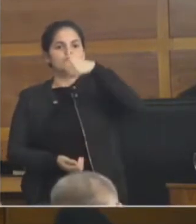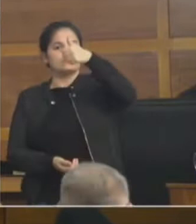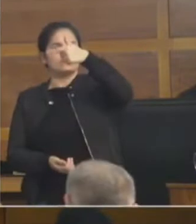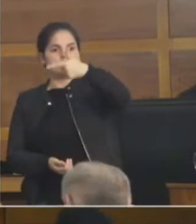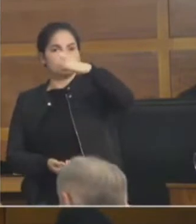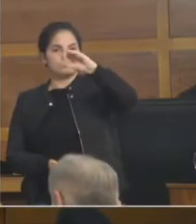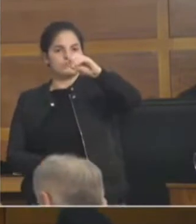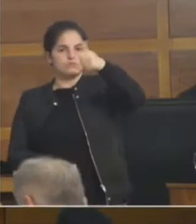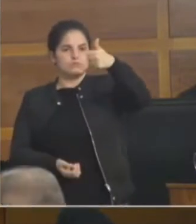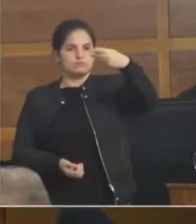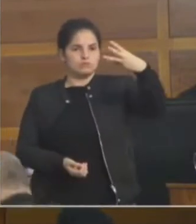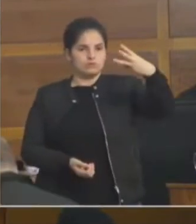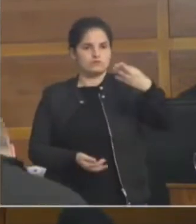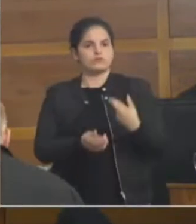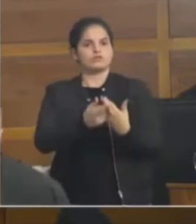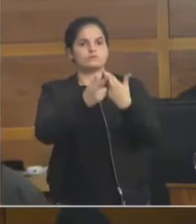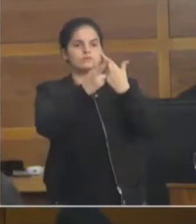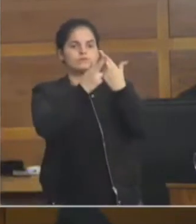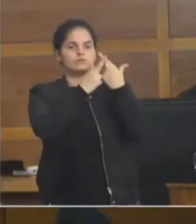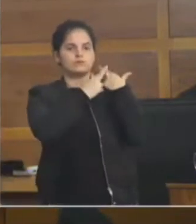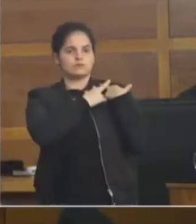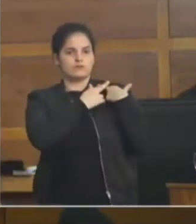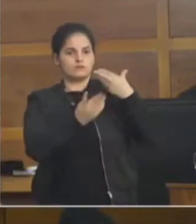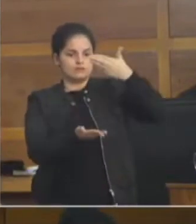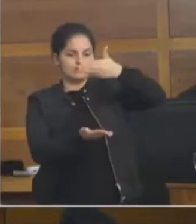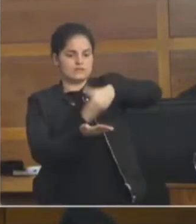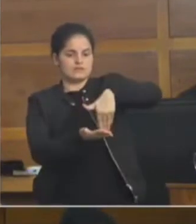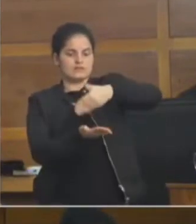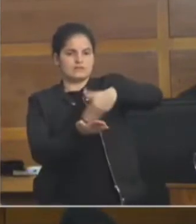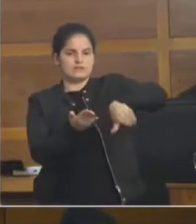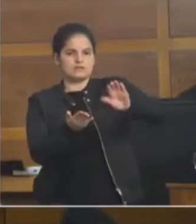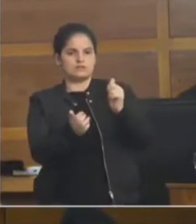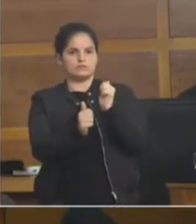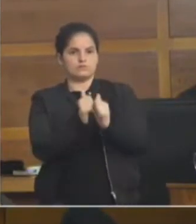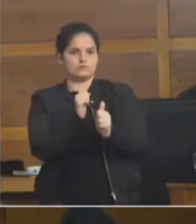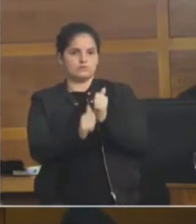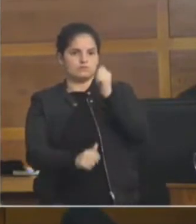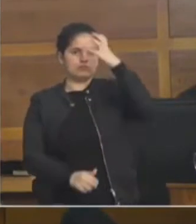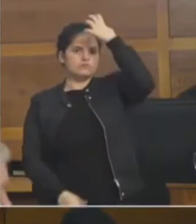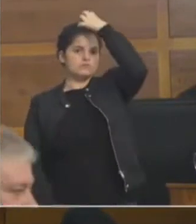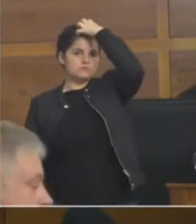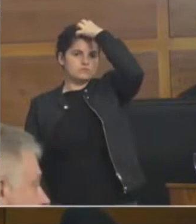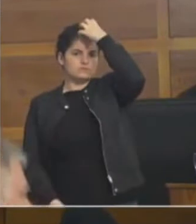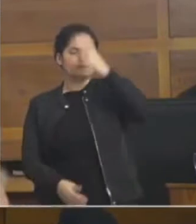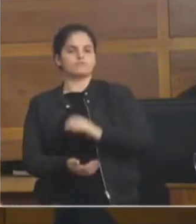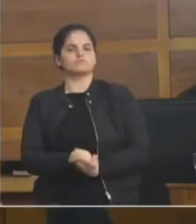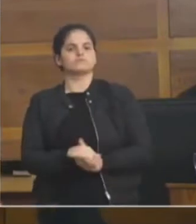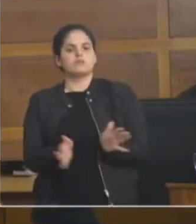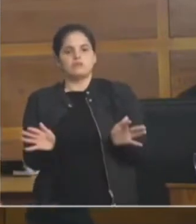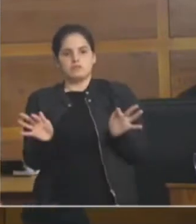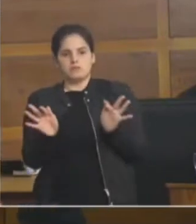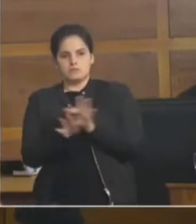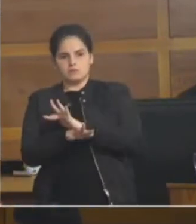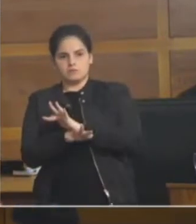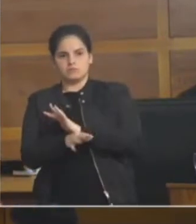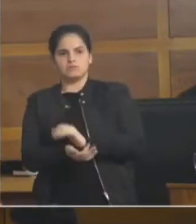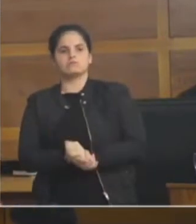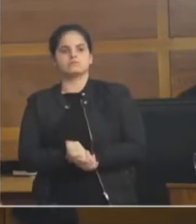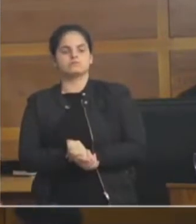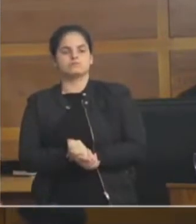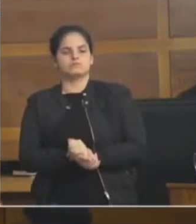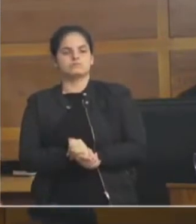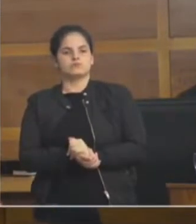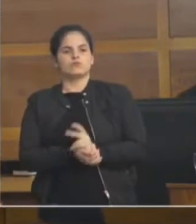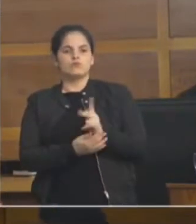teve a responsabilidade de ser secretário de esporte lazer de Angra dos Reis após o término de sua gestão no setor público